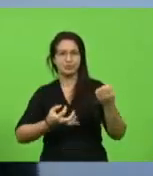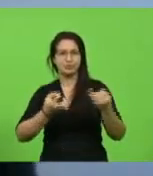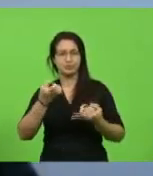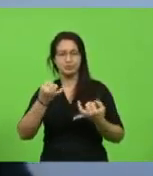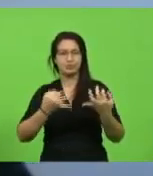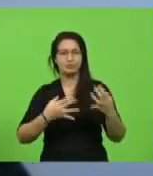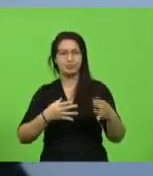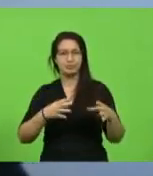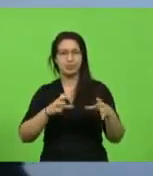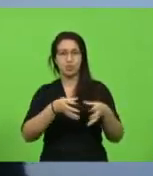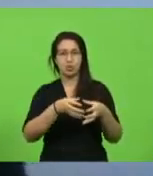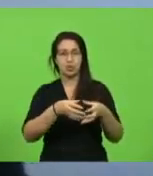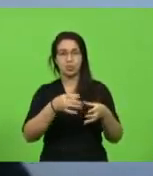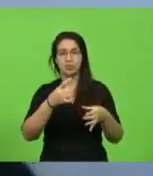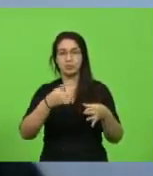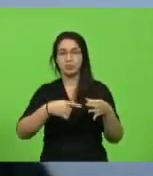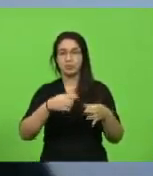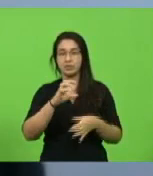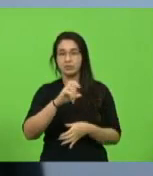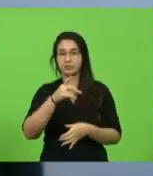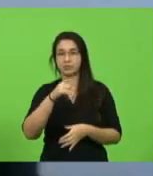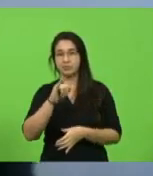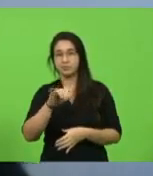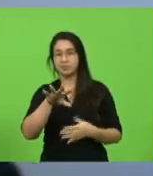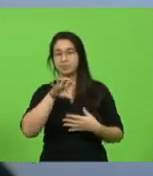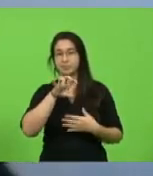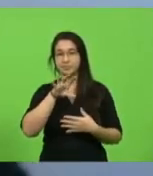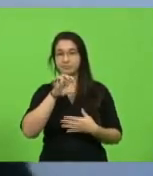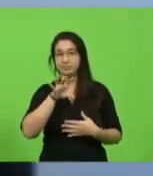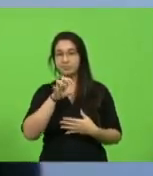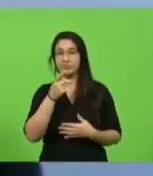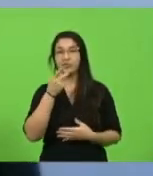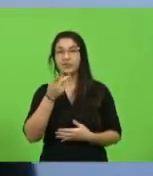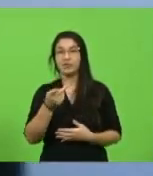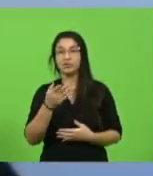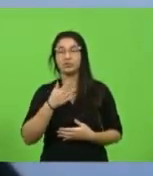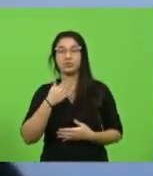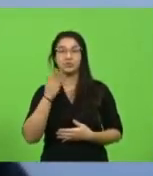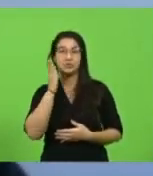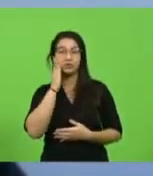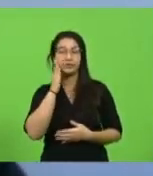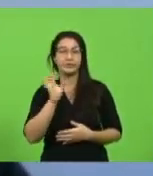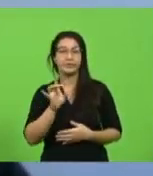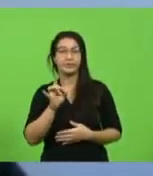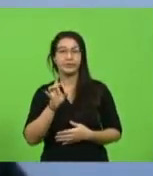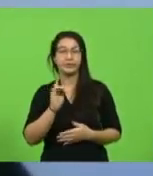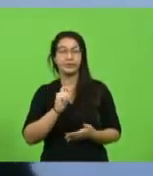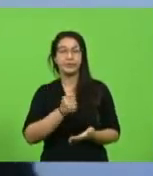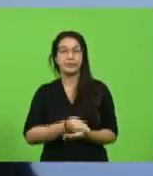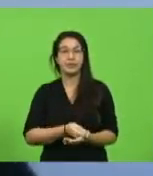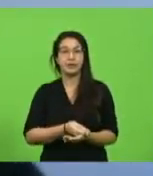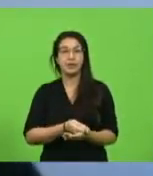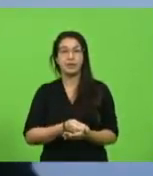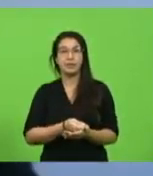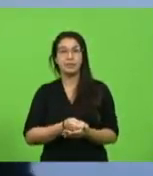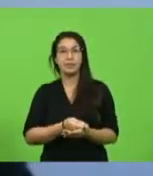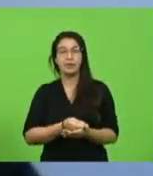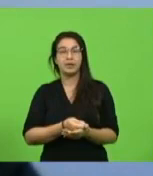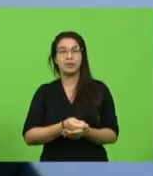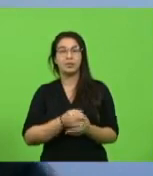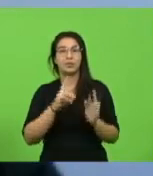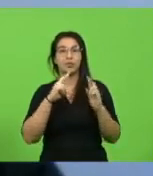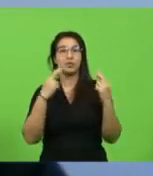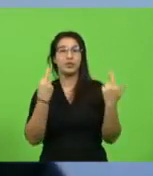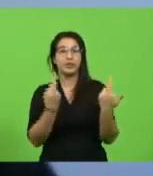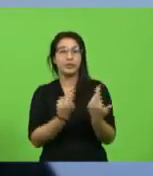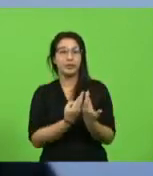a CPI dos respiradores, de que só ficou sabendo do pagamento antecipado pela compra dos respiradores em uma reunião